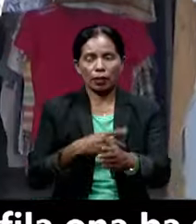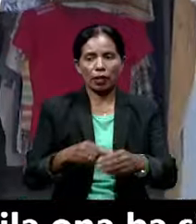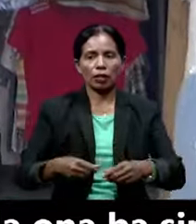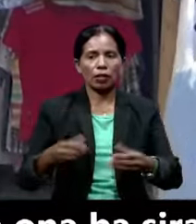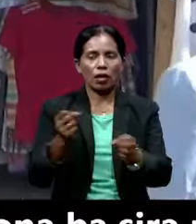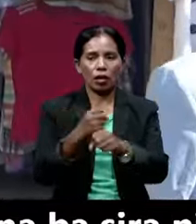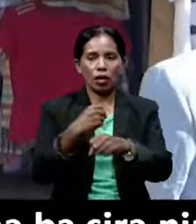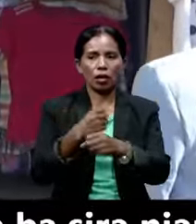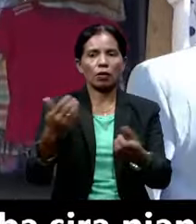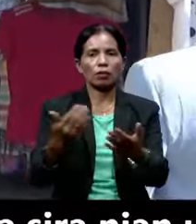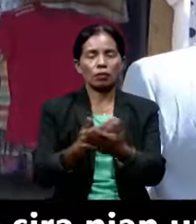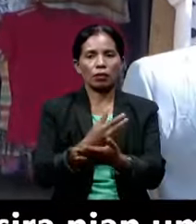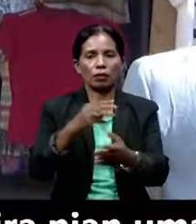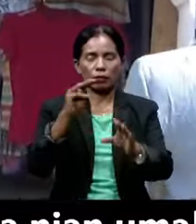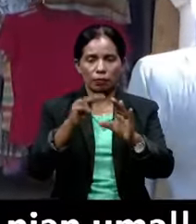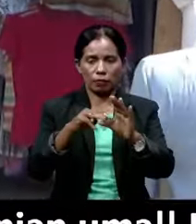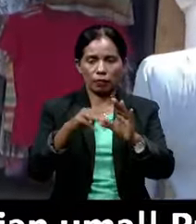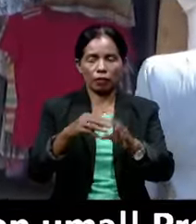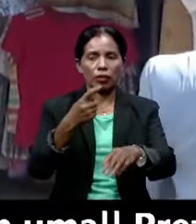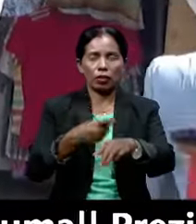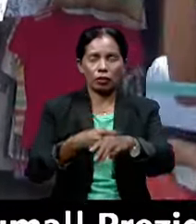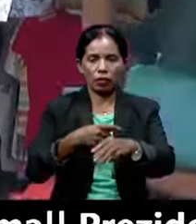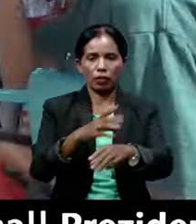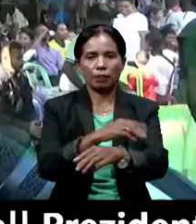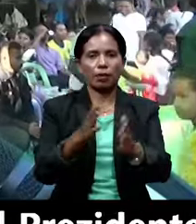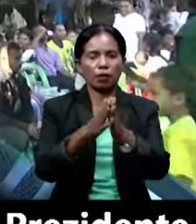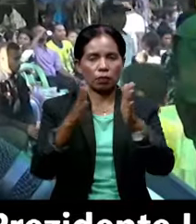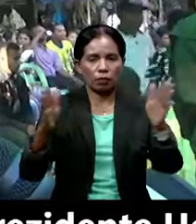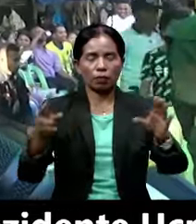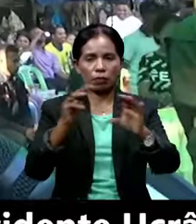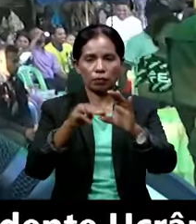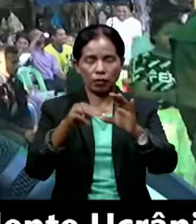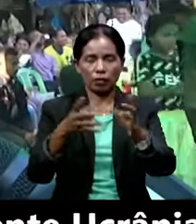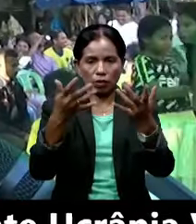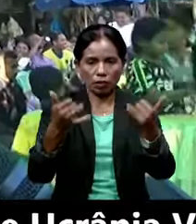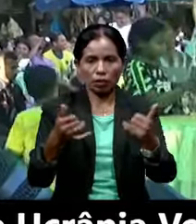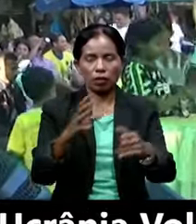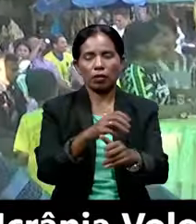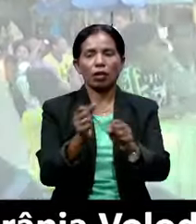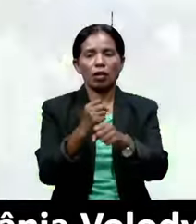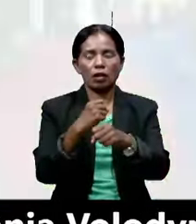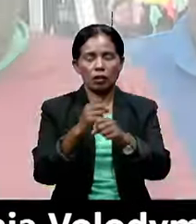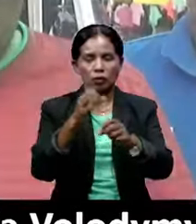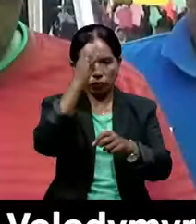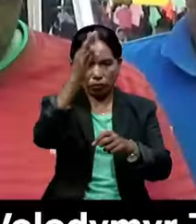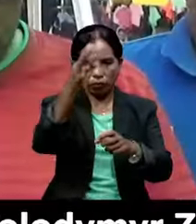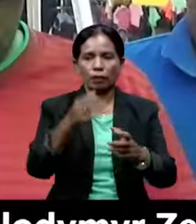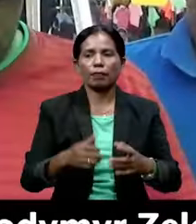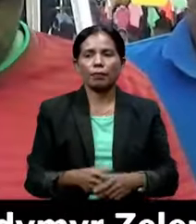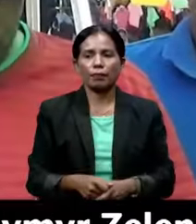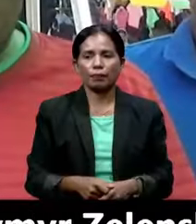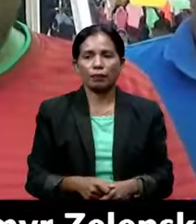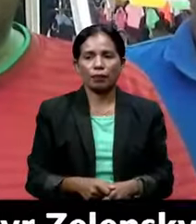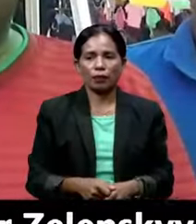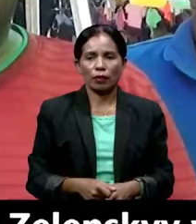né? Plano para longo prazo, né? Halua mercado existente ou halua mercado para futuro? Fazer uma